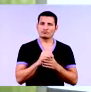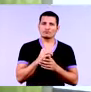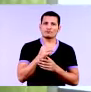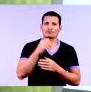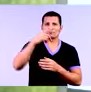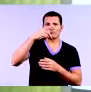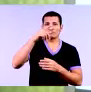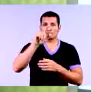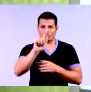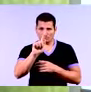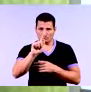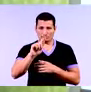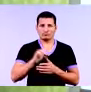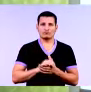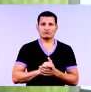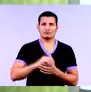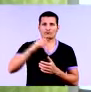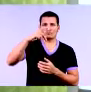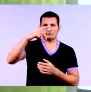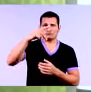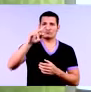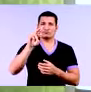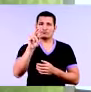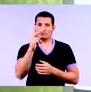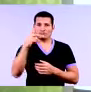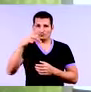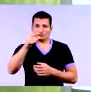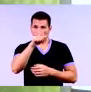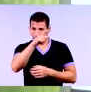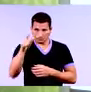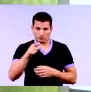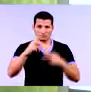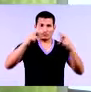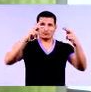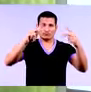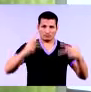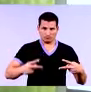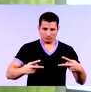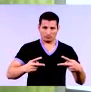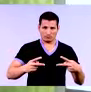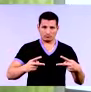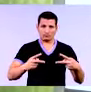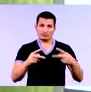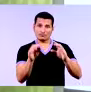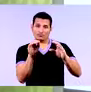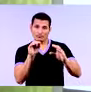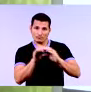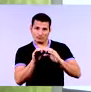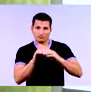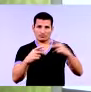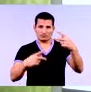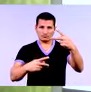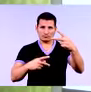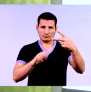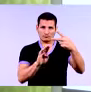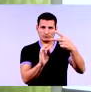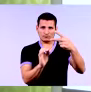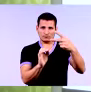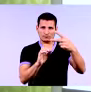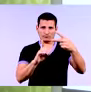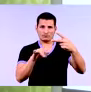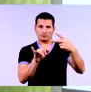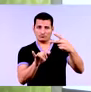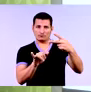página PHP, vocês vão criar o conteúdo HTML e dentro do body vão colocar a tag